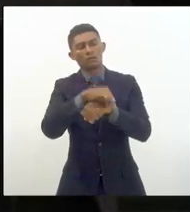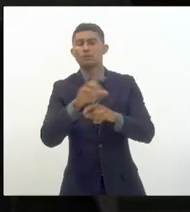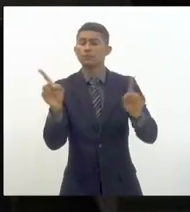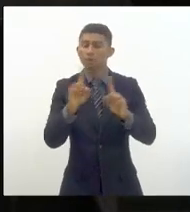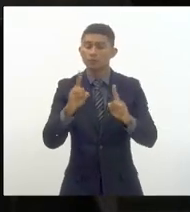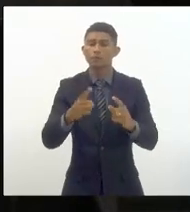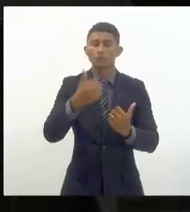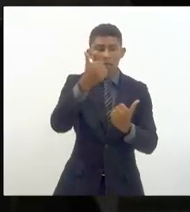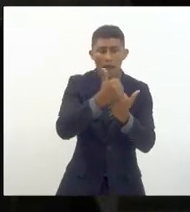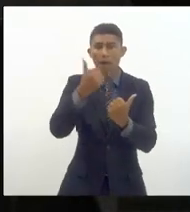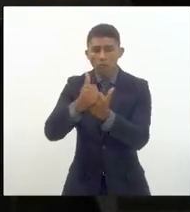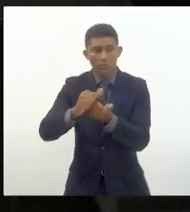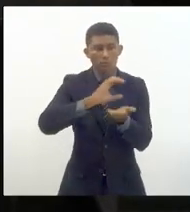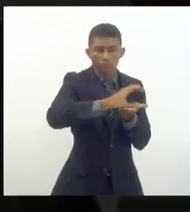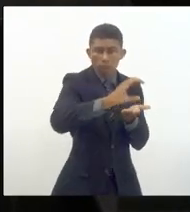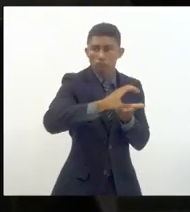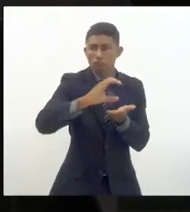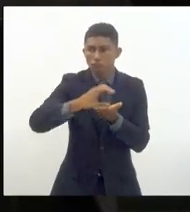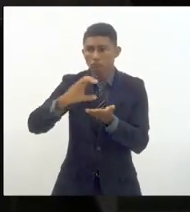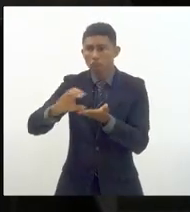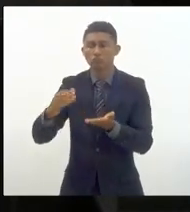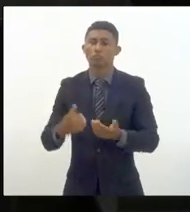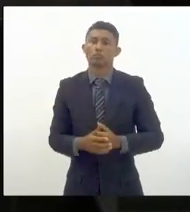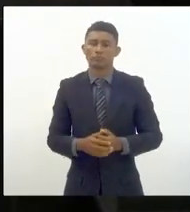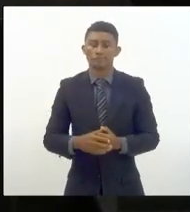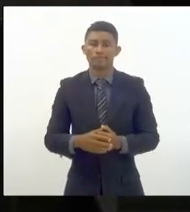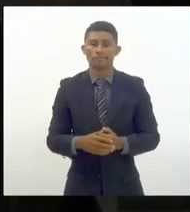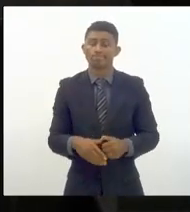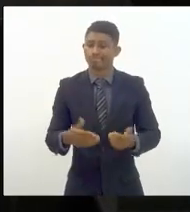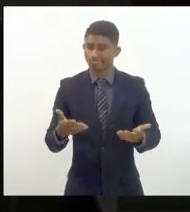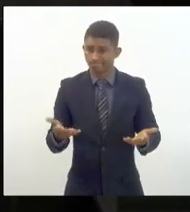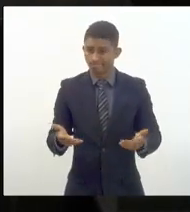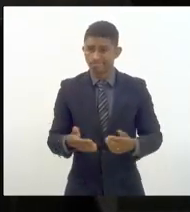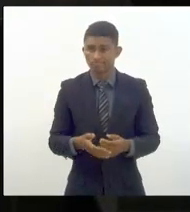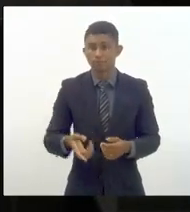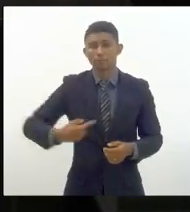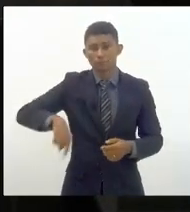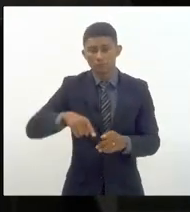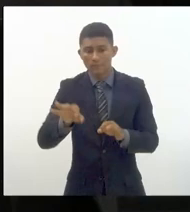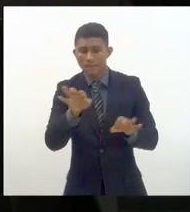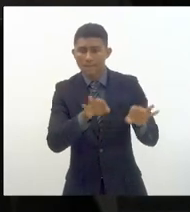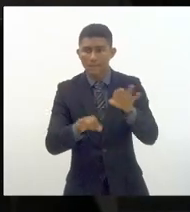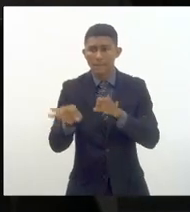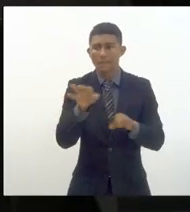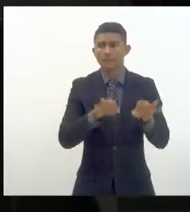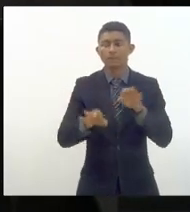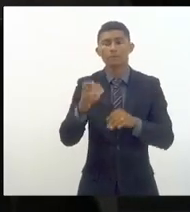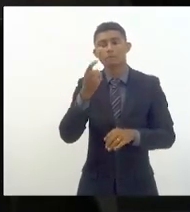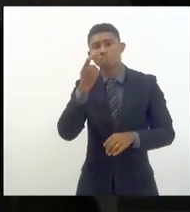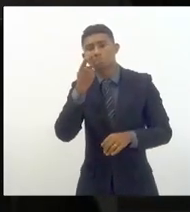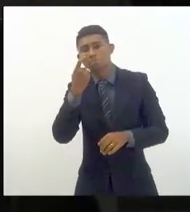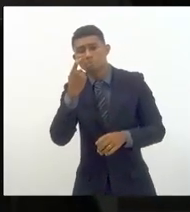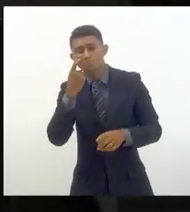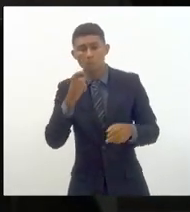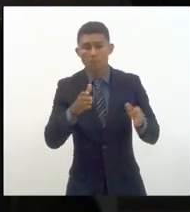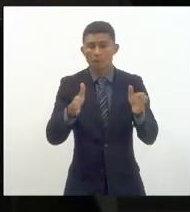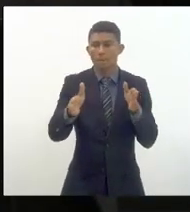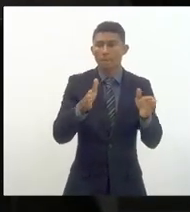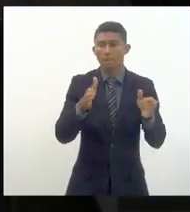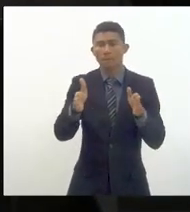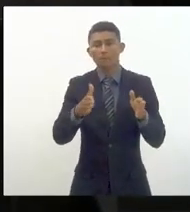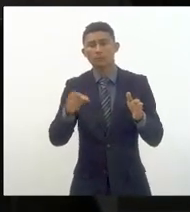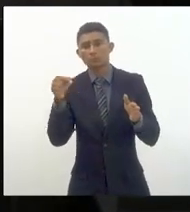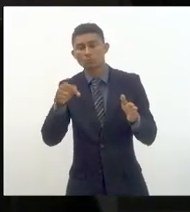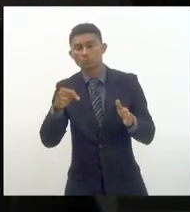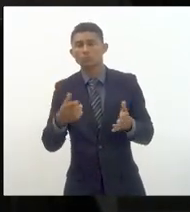agora nos auxílios luz adicionais enquanto a gente prepara com mais calma dentro do prazo que nós temos